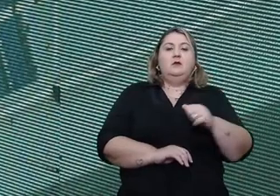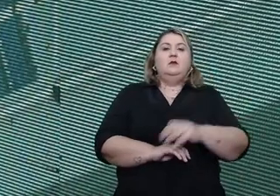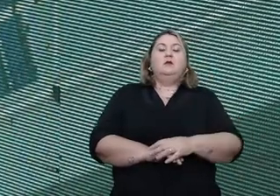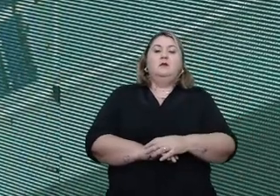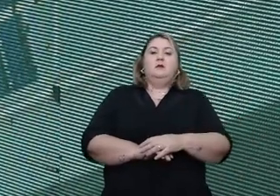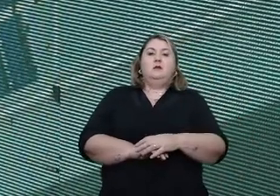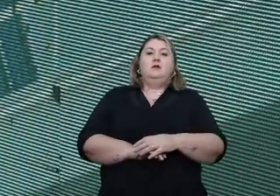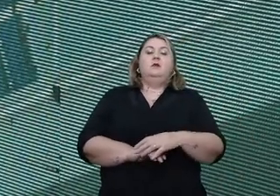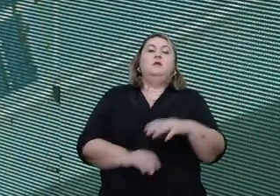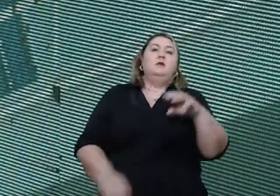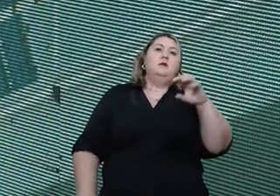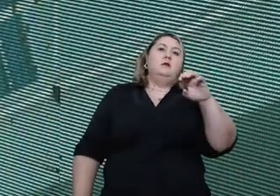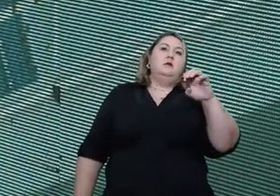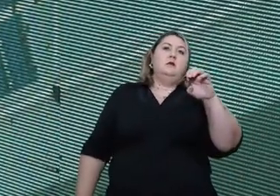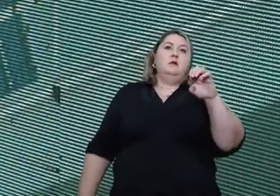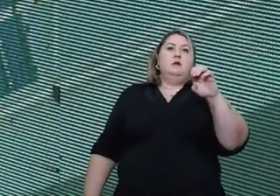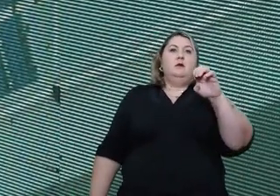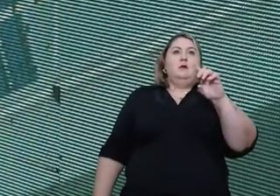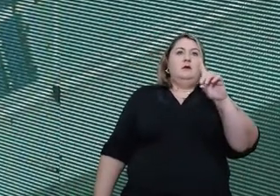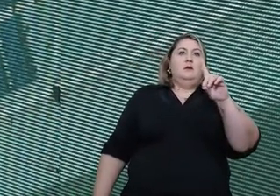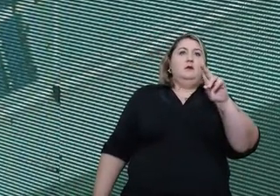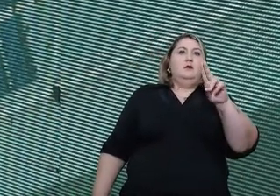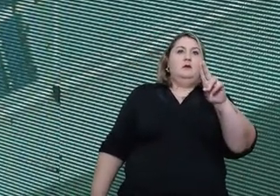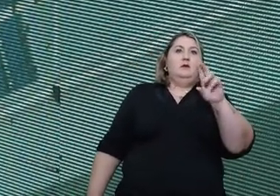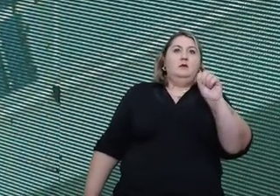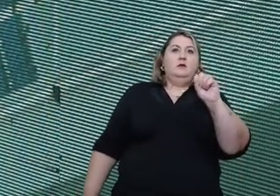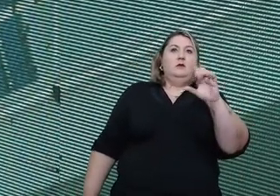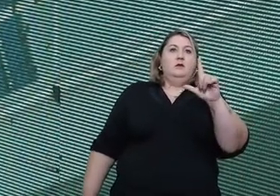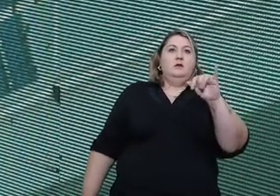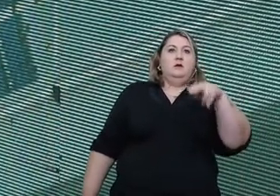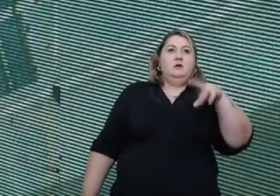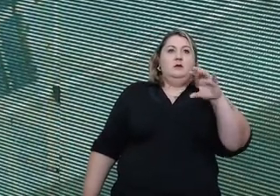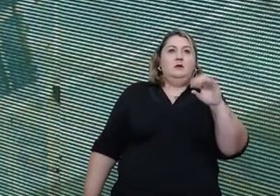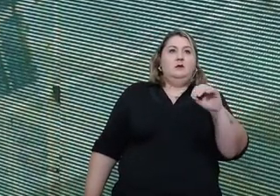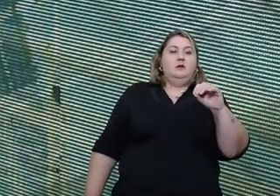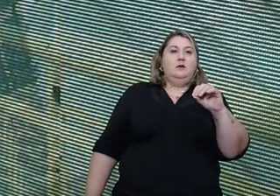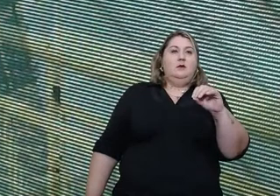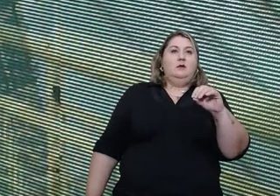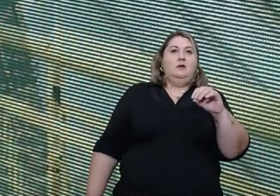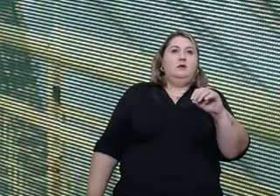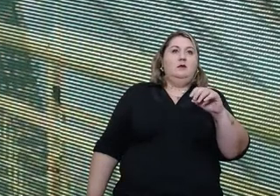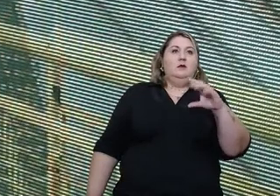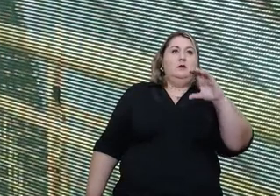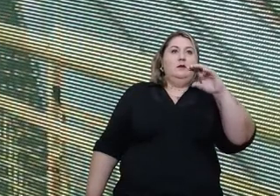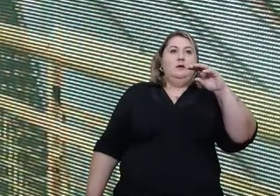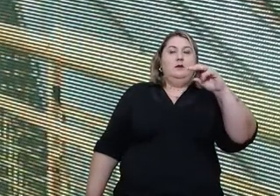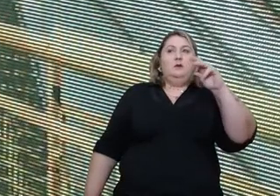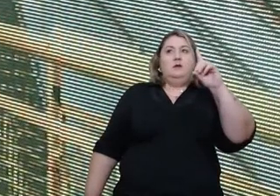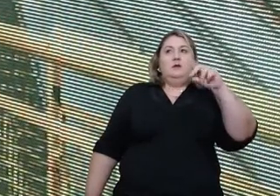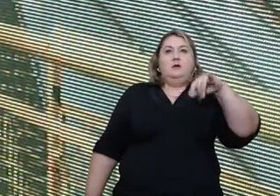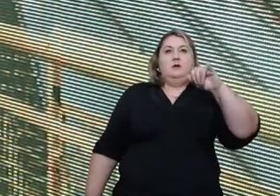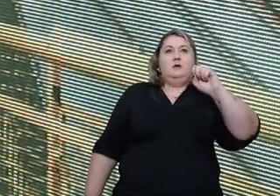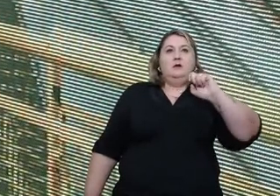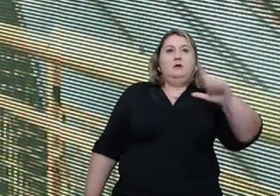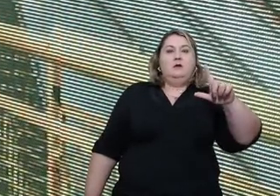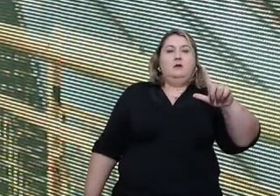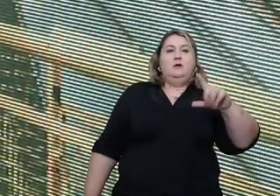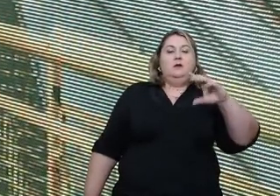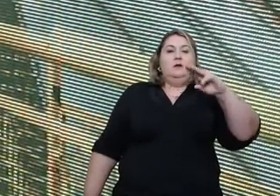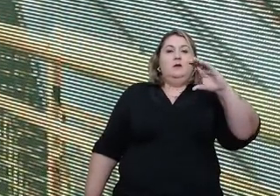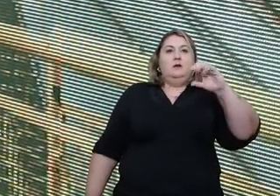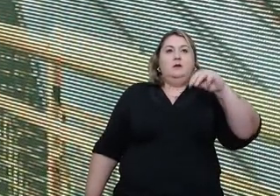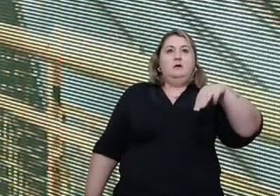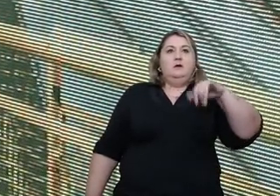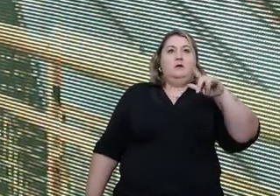pro Eudeuslino, um abraço Eudeuslino, a Noeli, o Gabriel, Camila, Lilian, Sandro, se